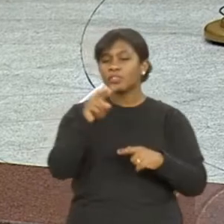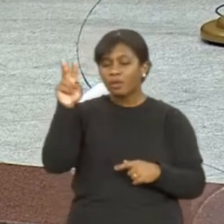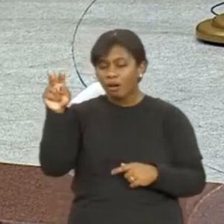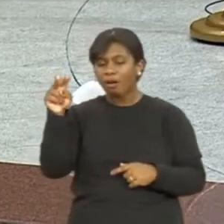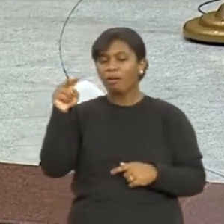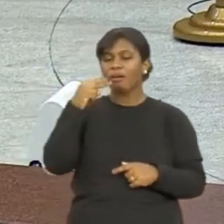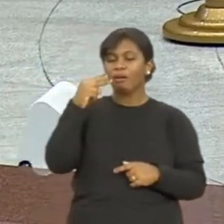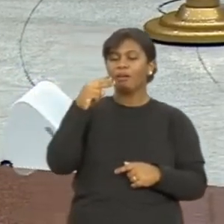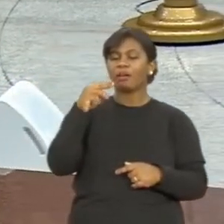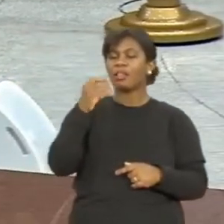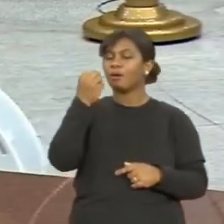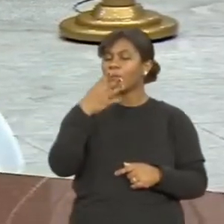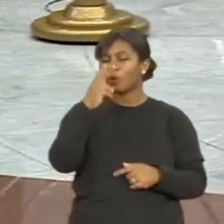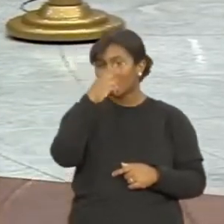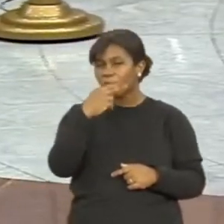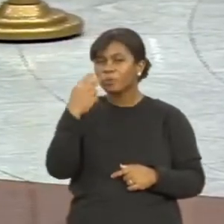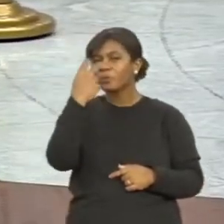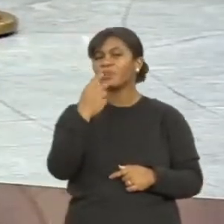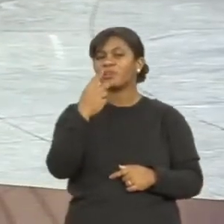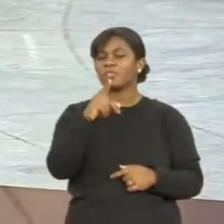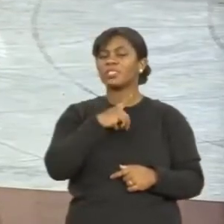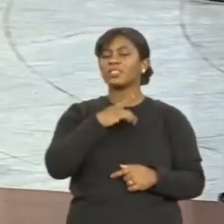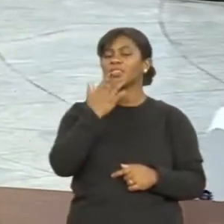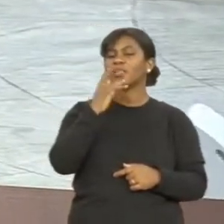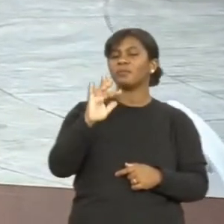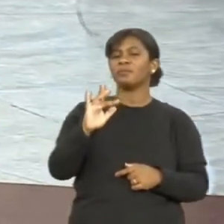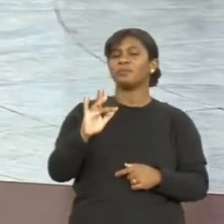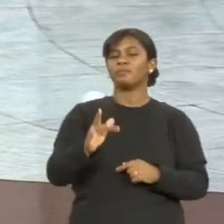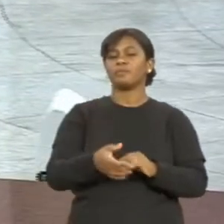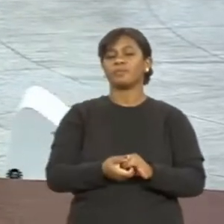Você olha com esses olhos? Você tem temor?